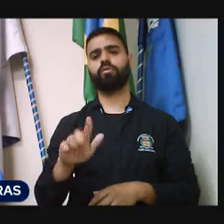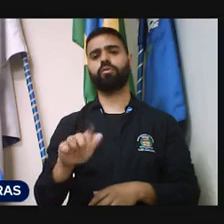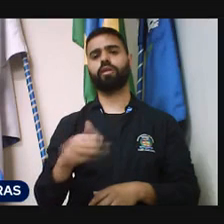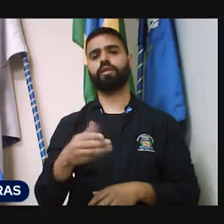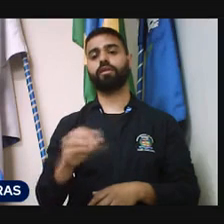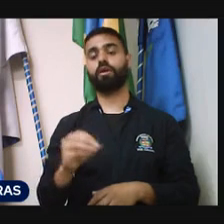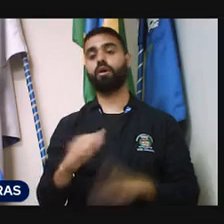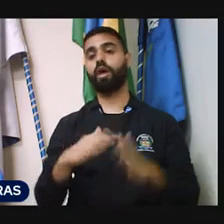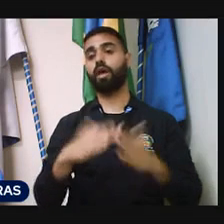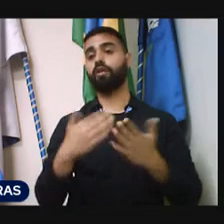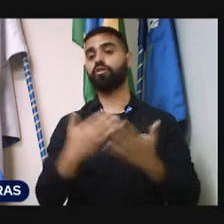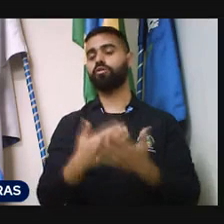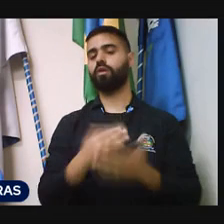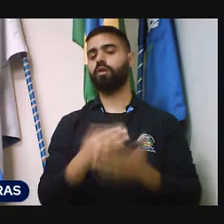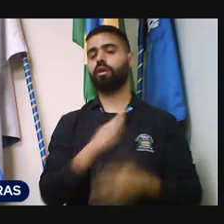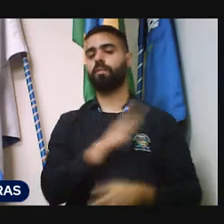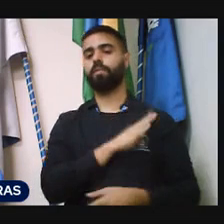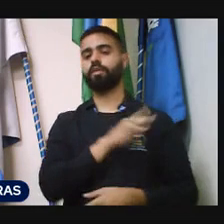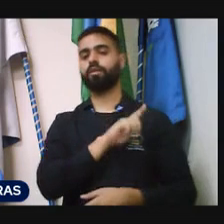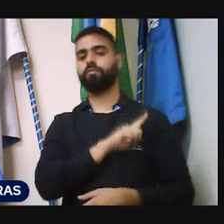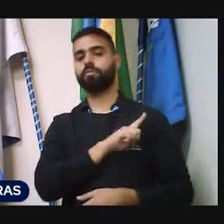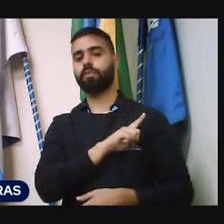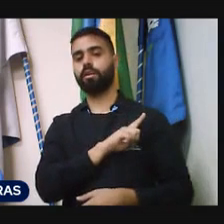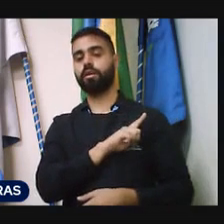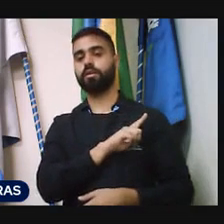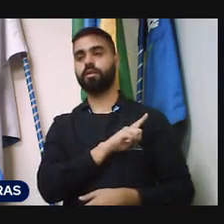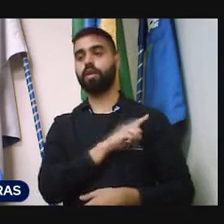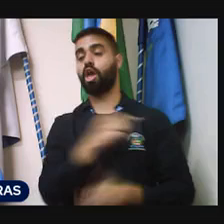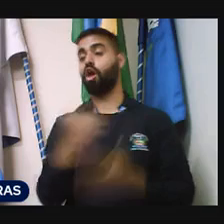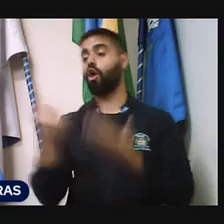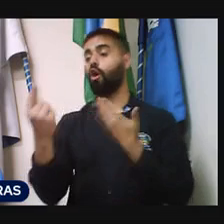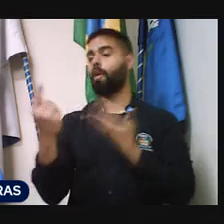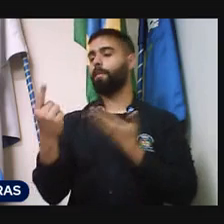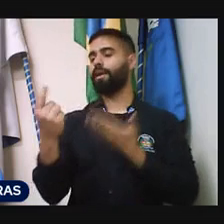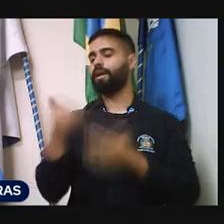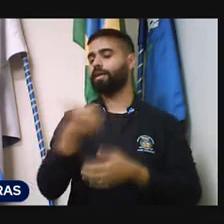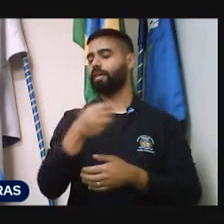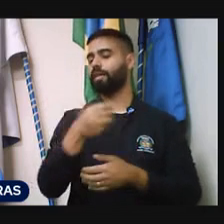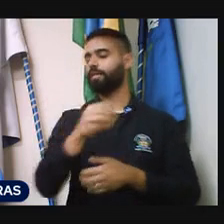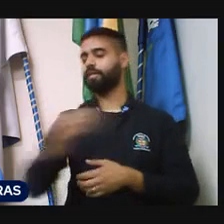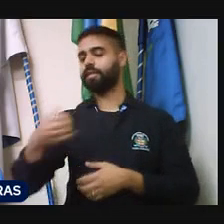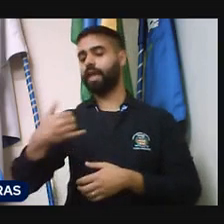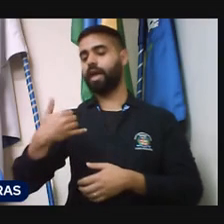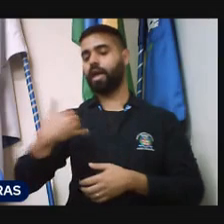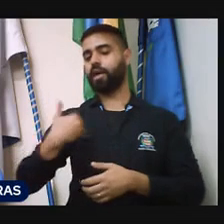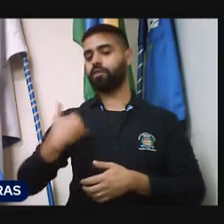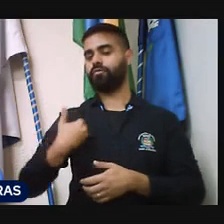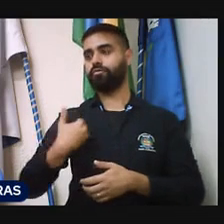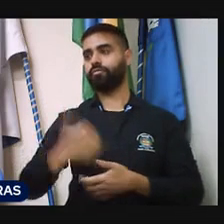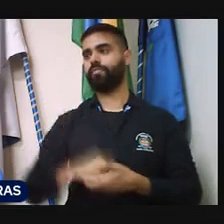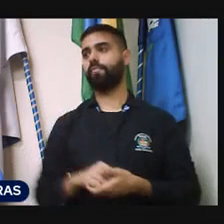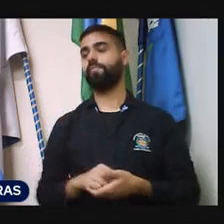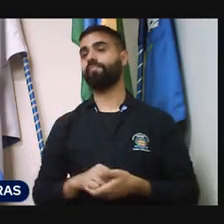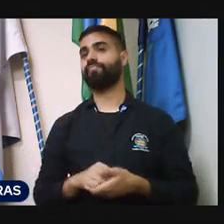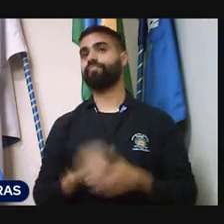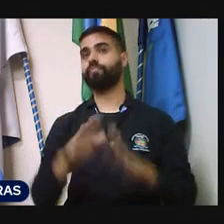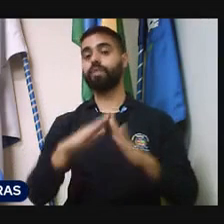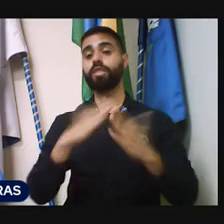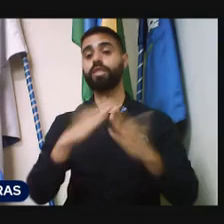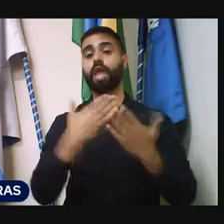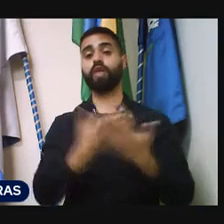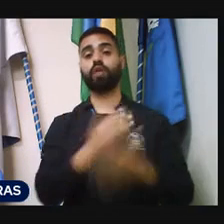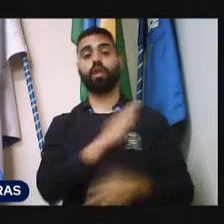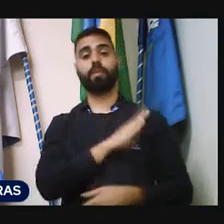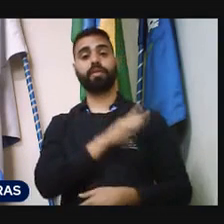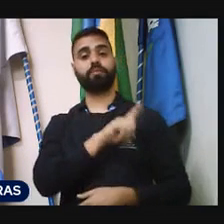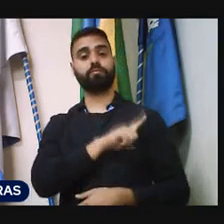Colégio Estadual Coronel Benjamin Guimarães em homenagem ao centenário de sua existência em nosso município o Colégio Estadual